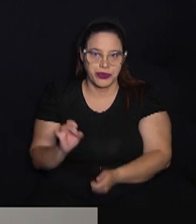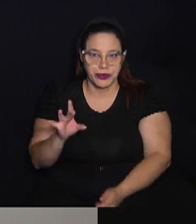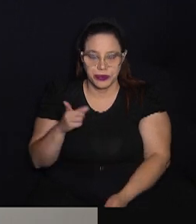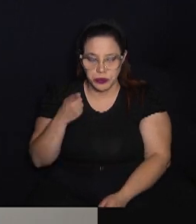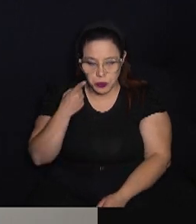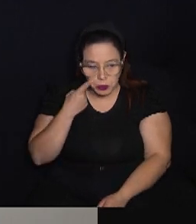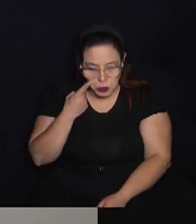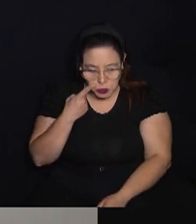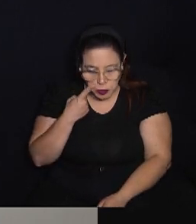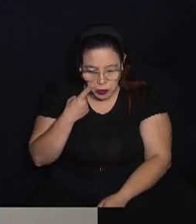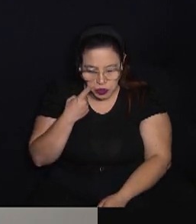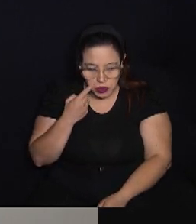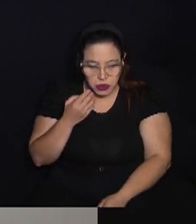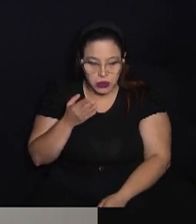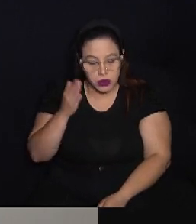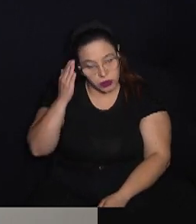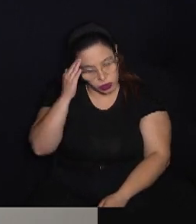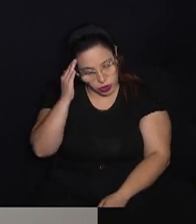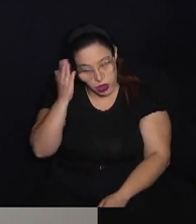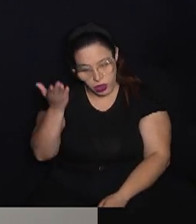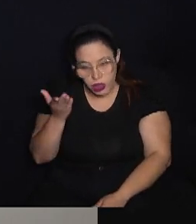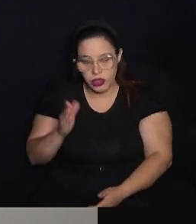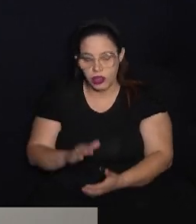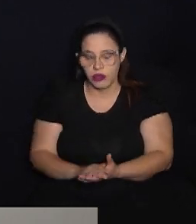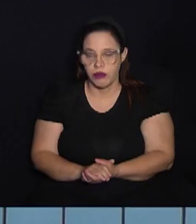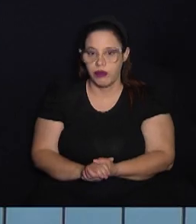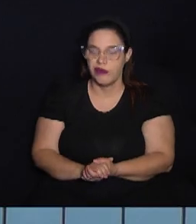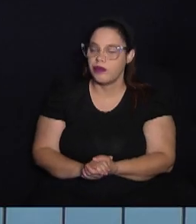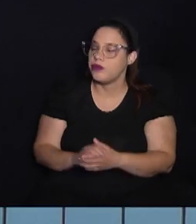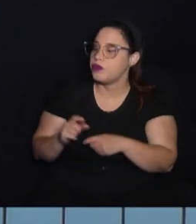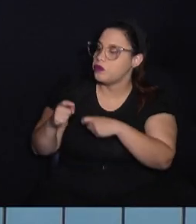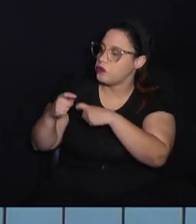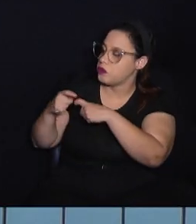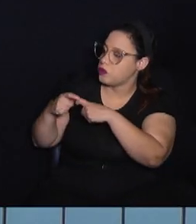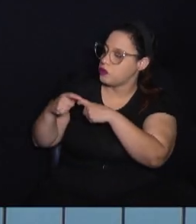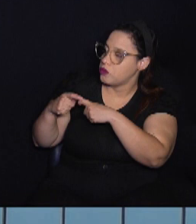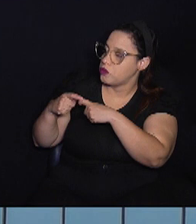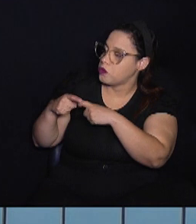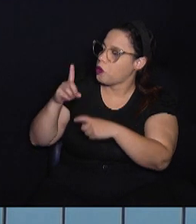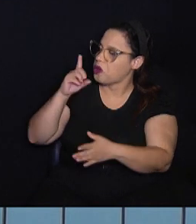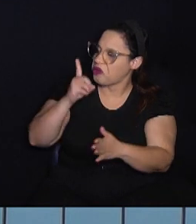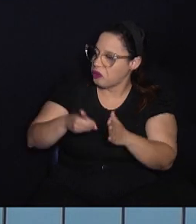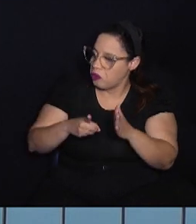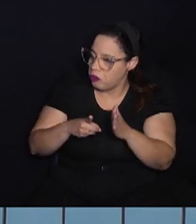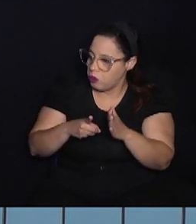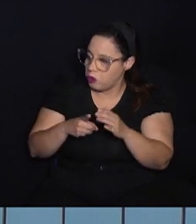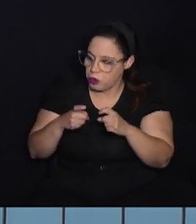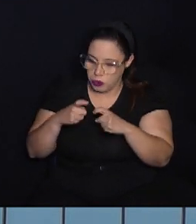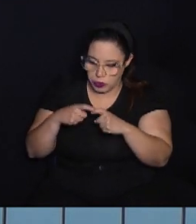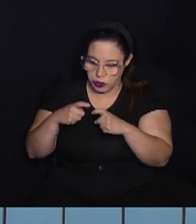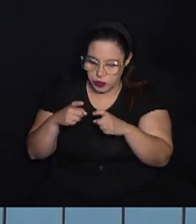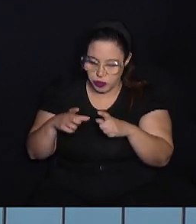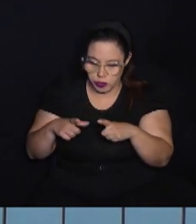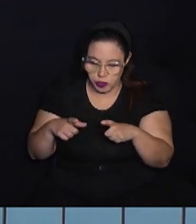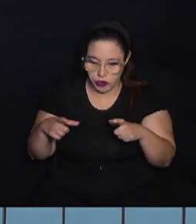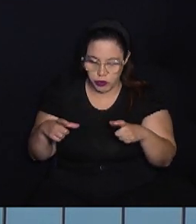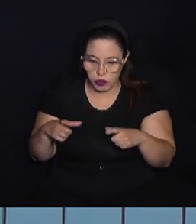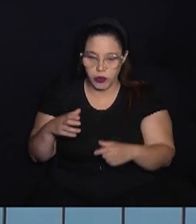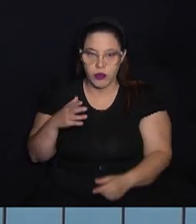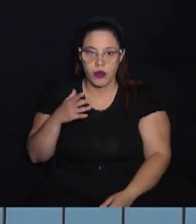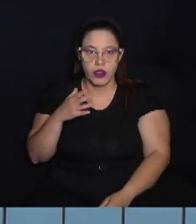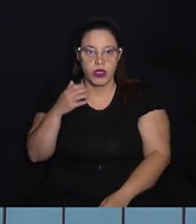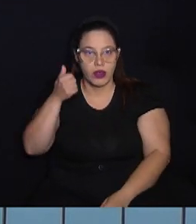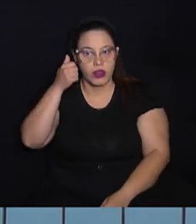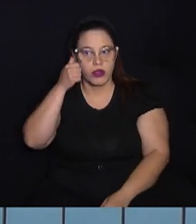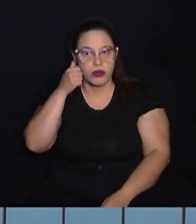clínico, a gente já olha e já conhece a lesão. Doutor, agora esse diagnóstico, né, que é clínico, nos pacientes que têm a pele